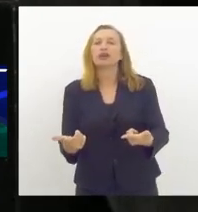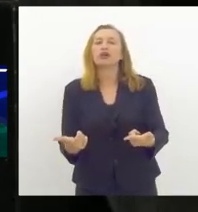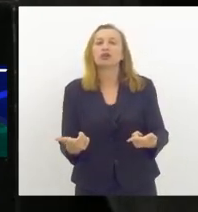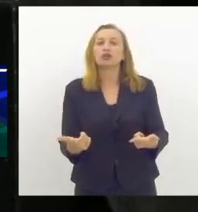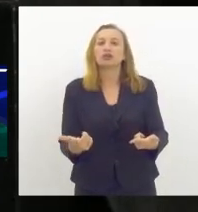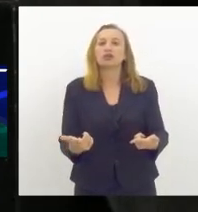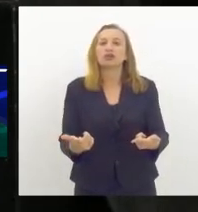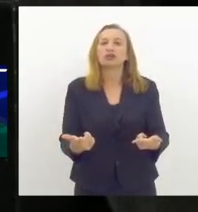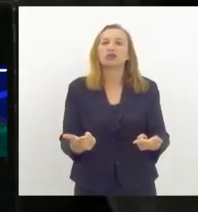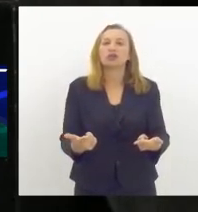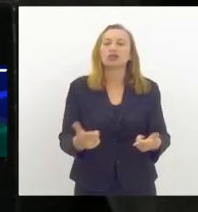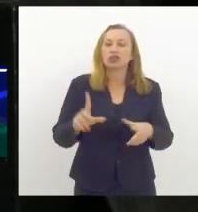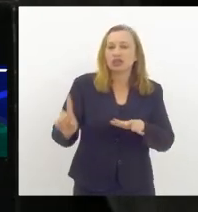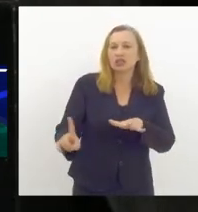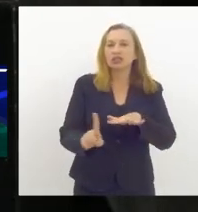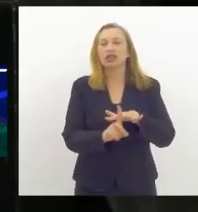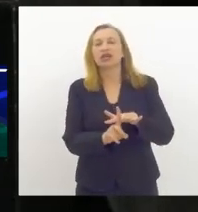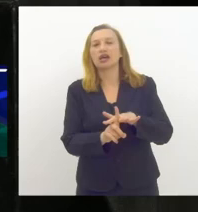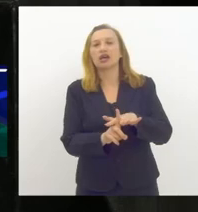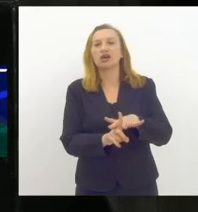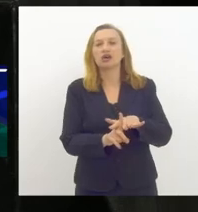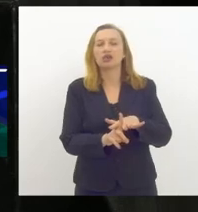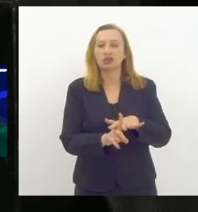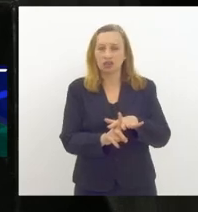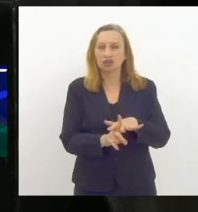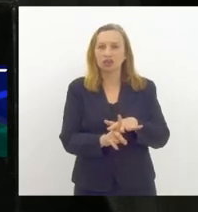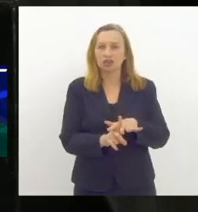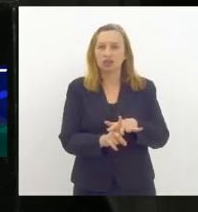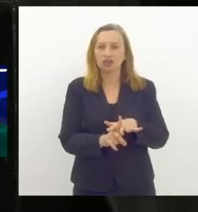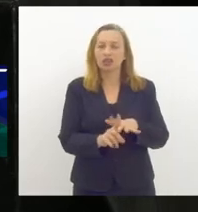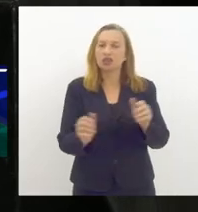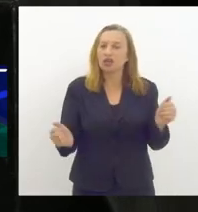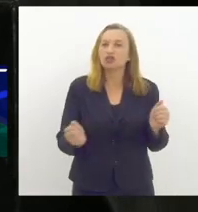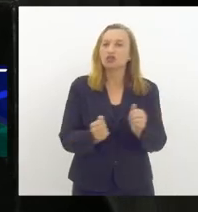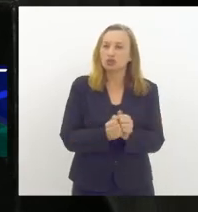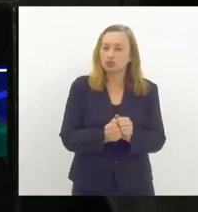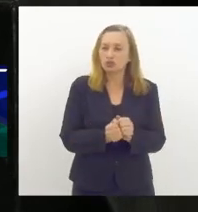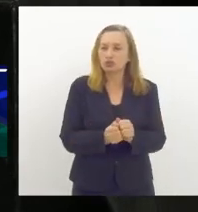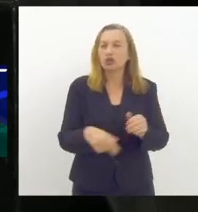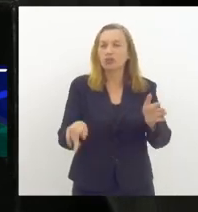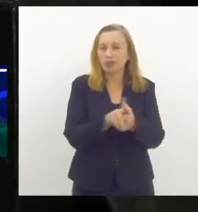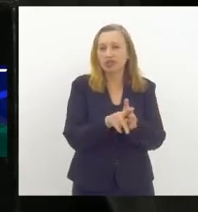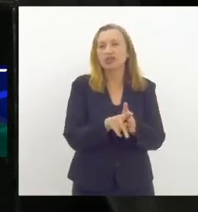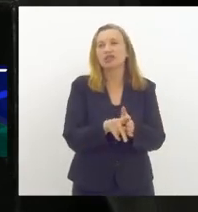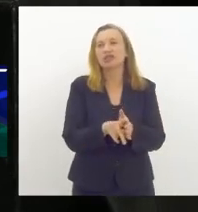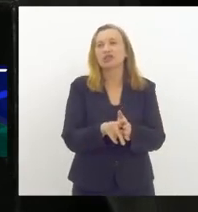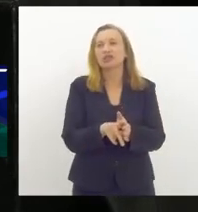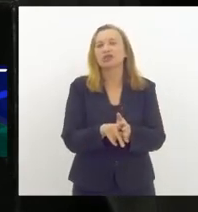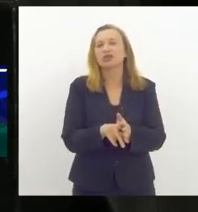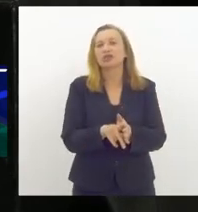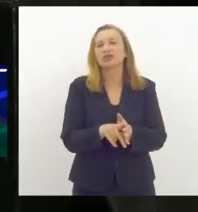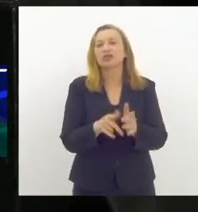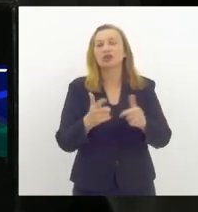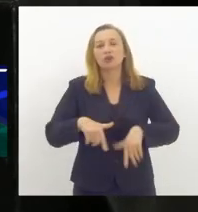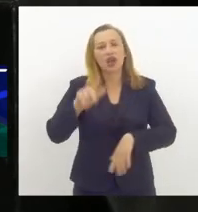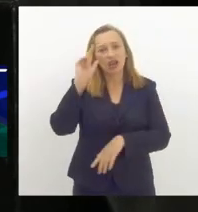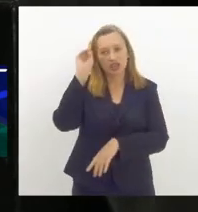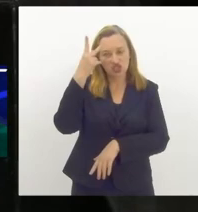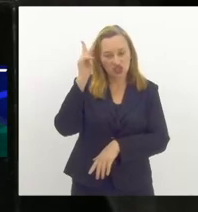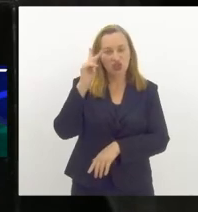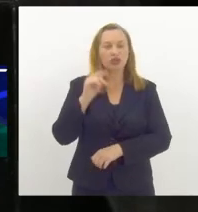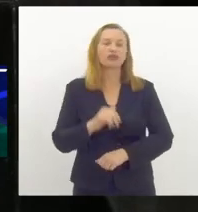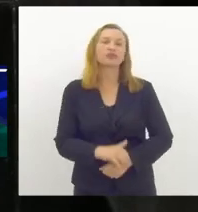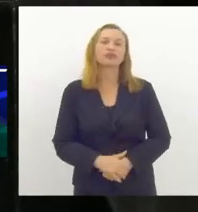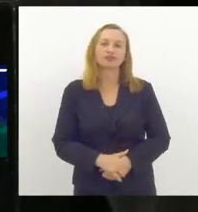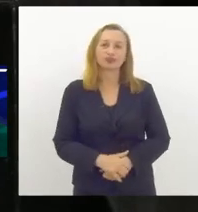os fazem integrar compor enfim participar e pertencer aquela dimensão histórica aquele